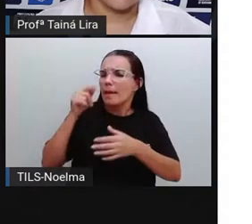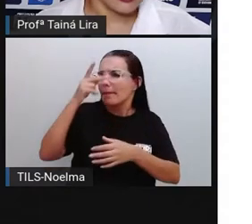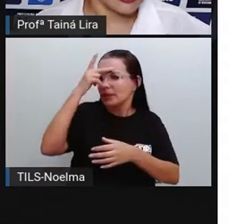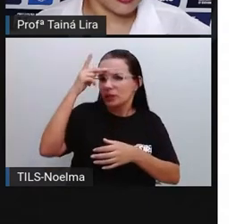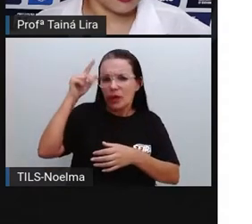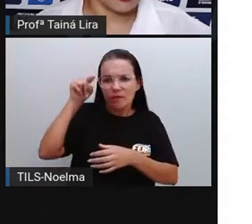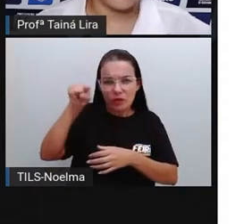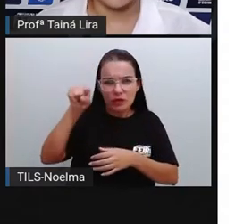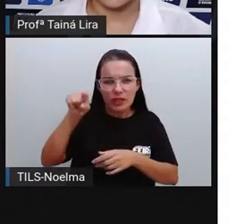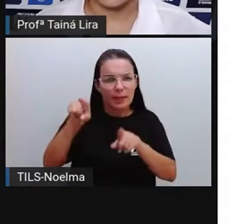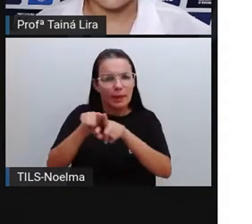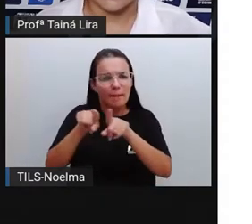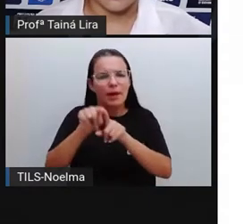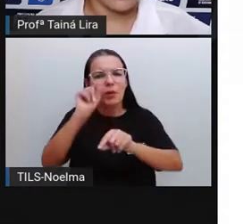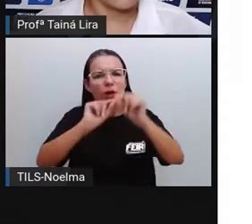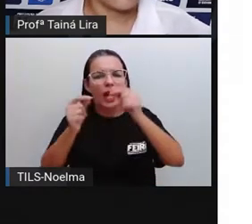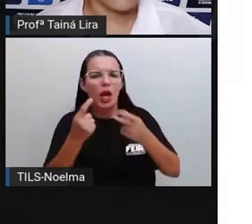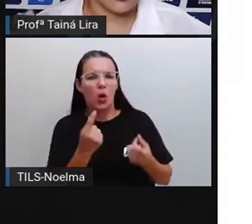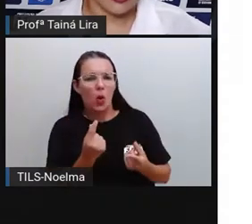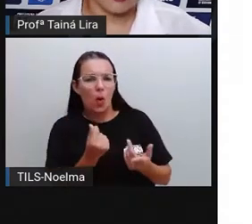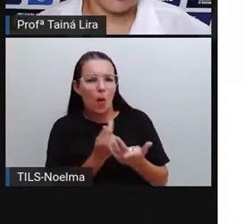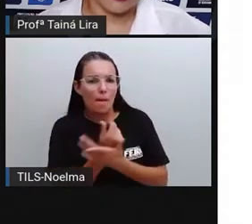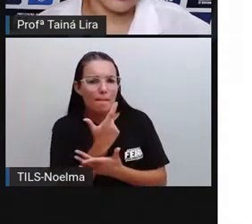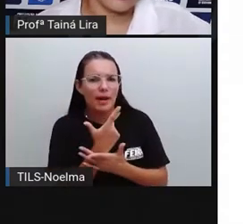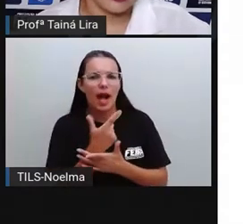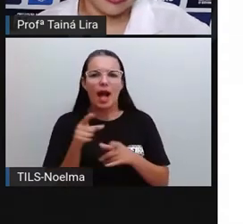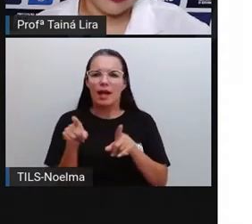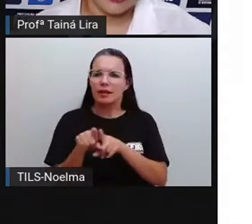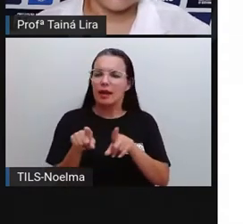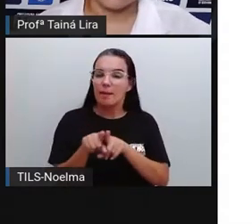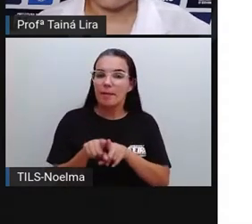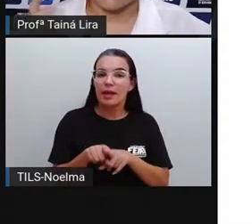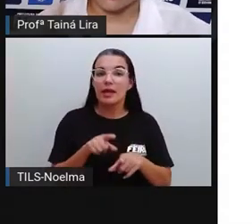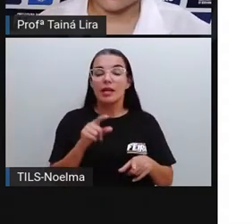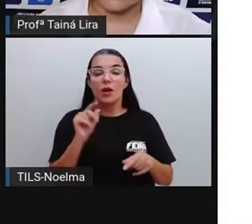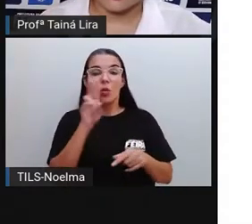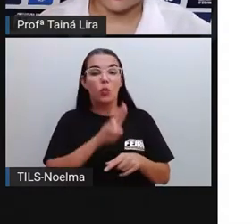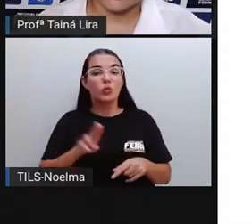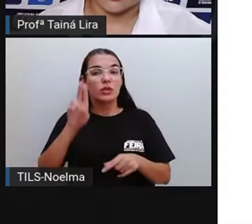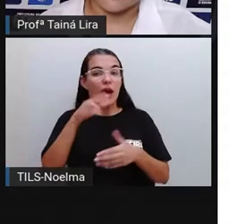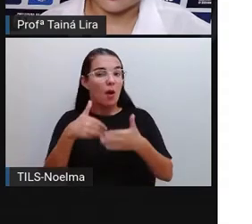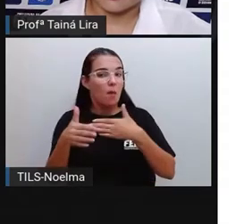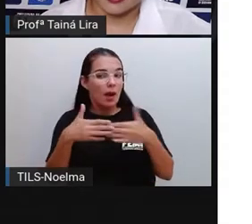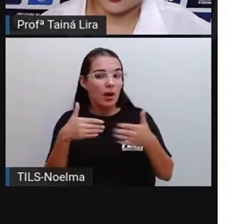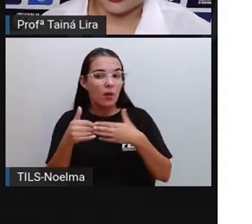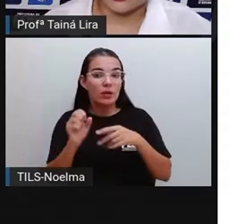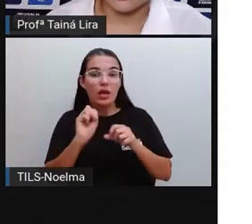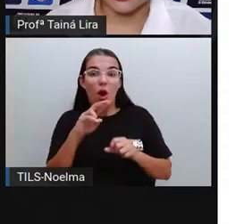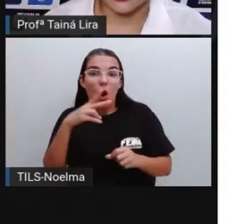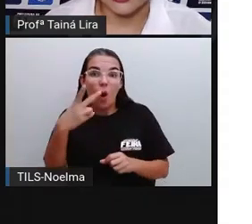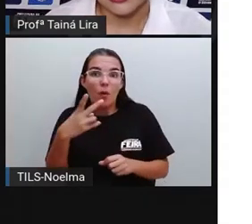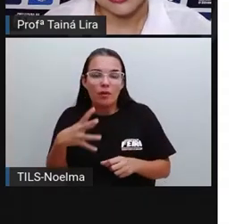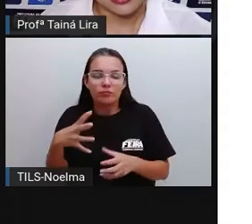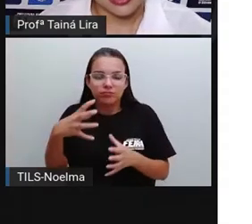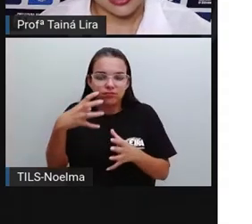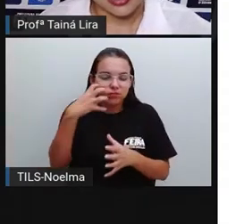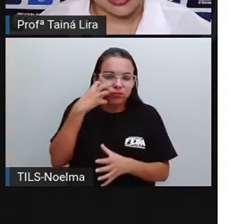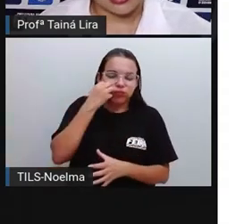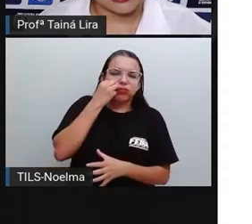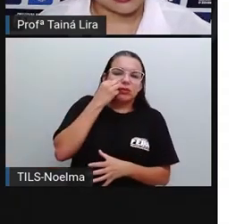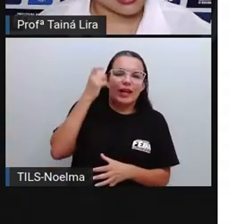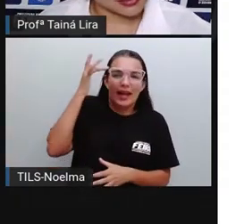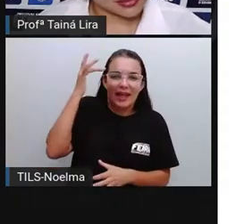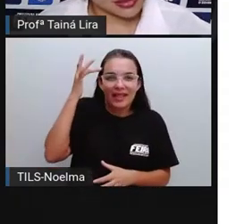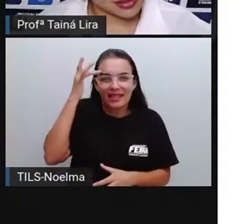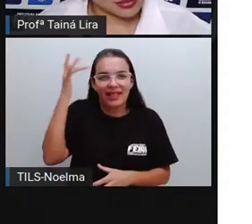ou usar algo e ainda adotar uma ideia. Então, olha só essa imagem aqui, né? É